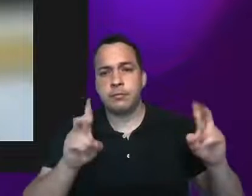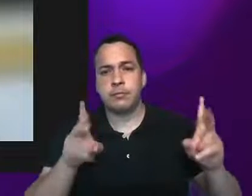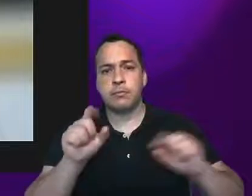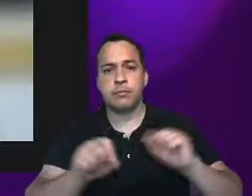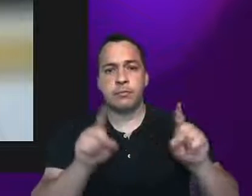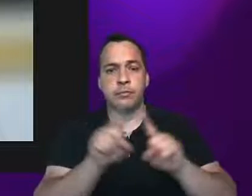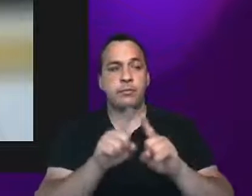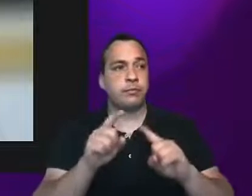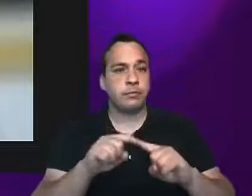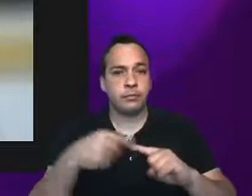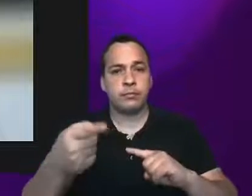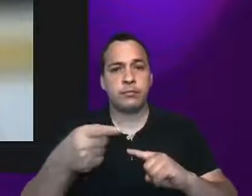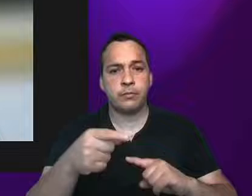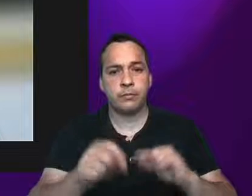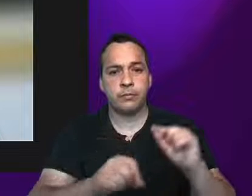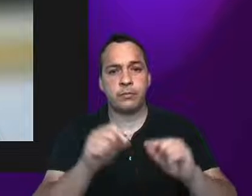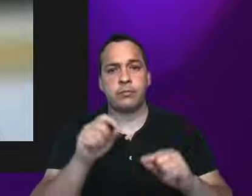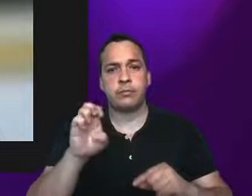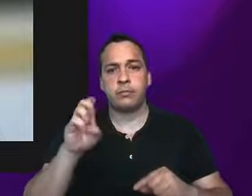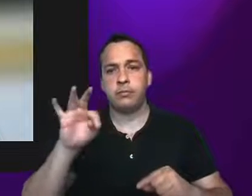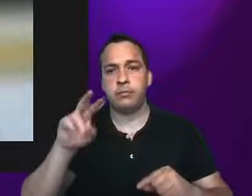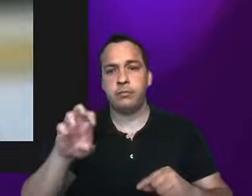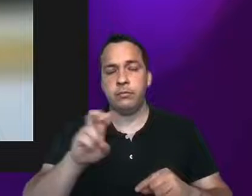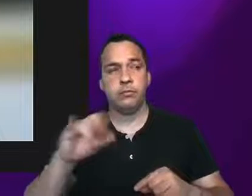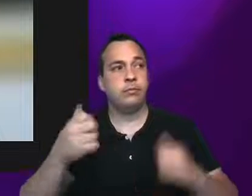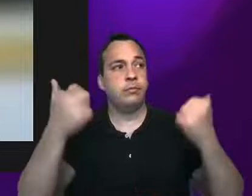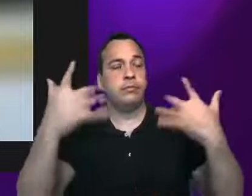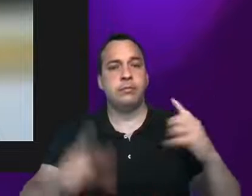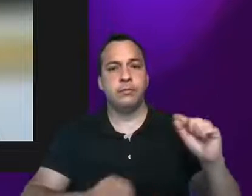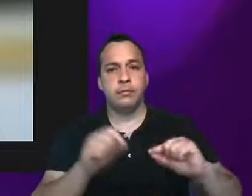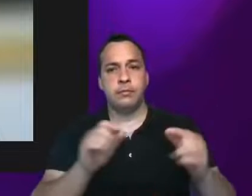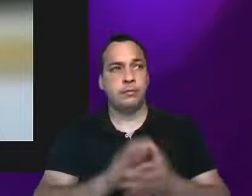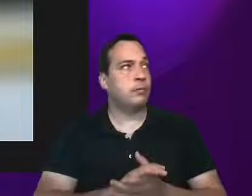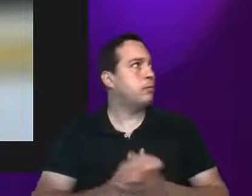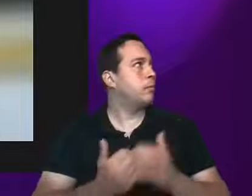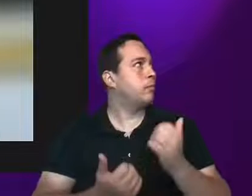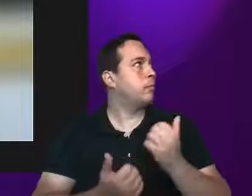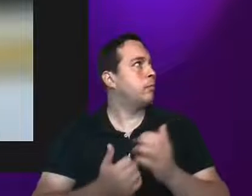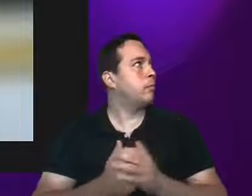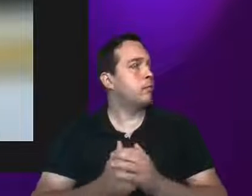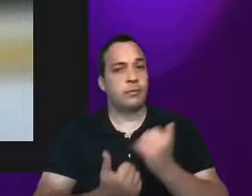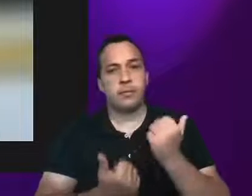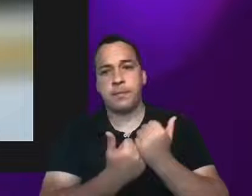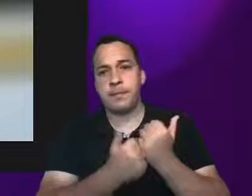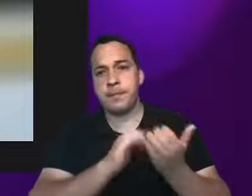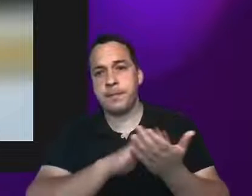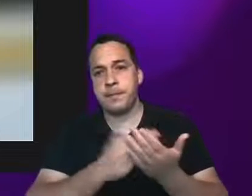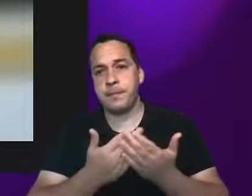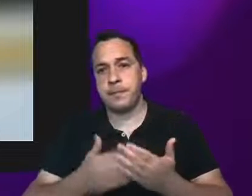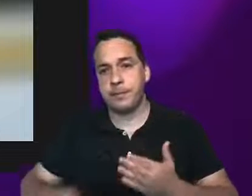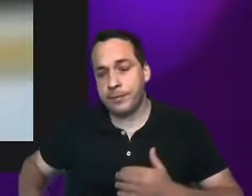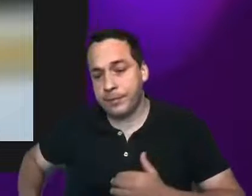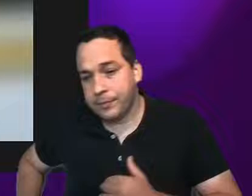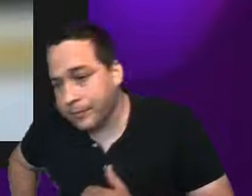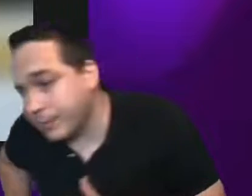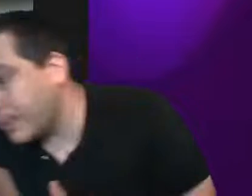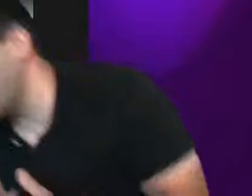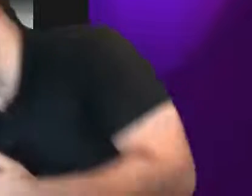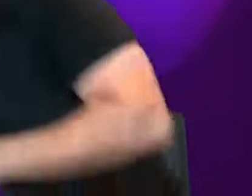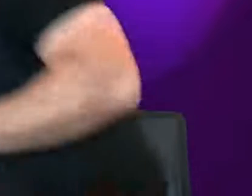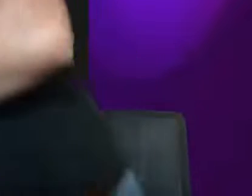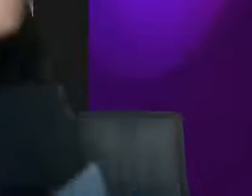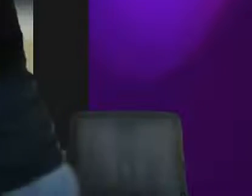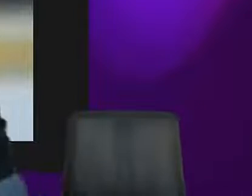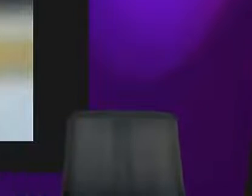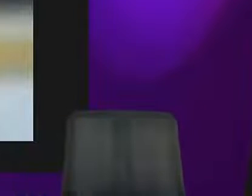na próxima, a doutora Etienne vai falar alguma coisa aí para a gente de albumina. Perfeito. Bom,